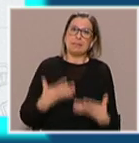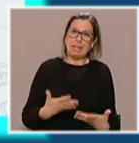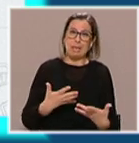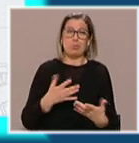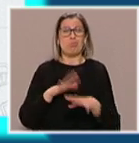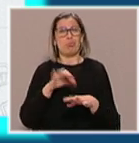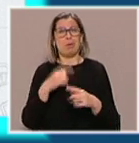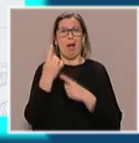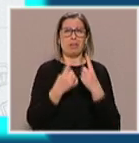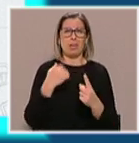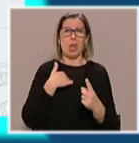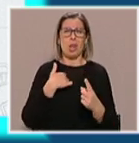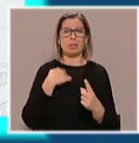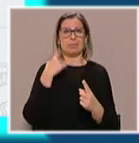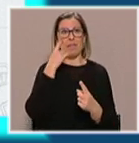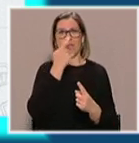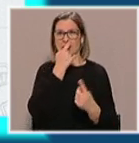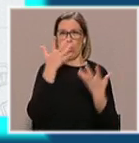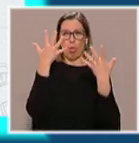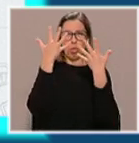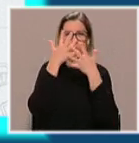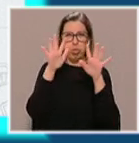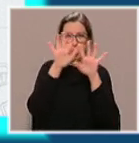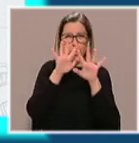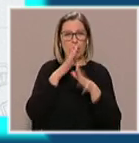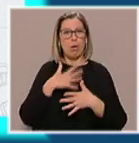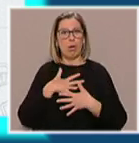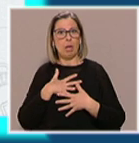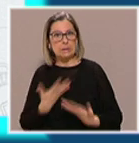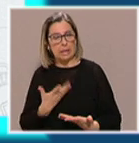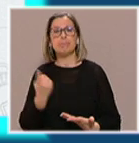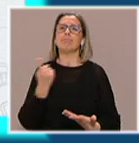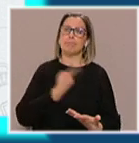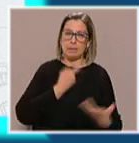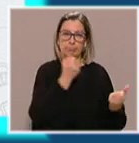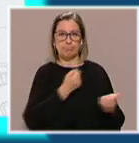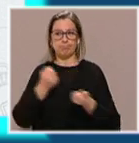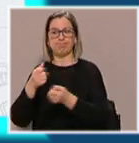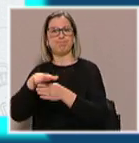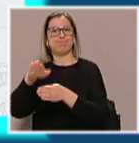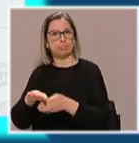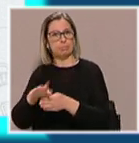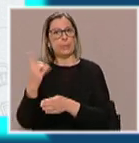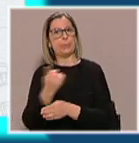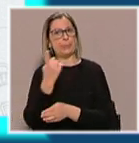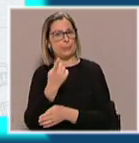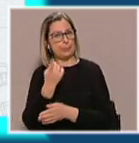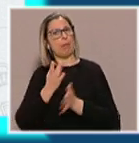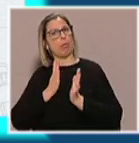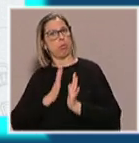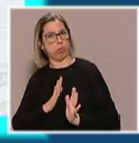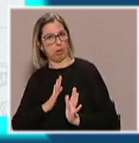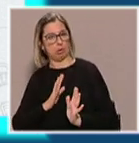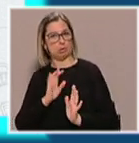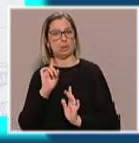sentirmos que o nosso foco, a nossa visão já está um pouco turva, devemos parar alguns minutos e só depois reiniciar